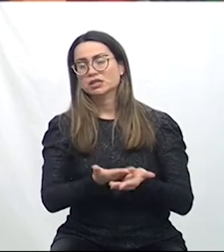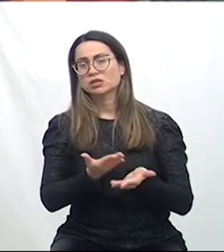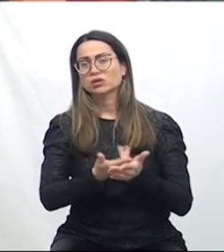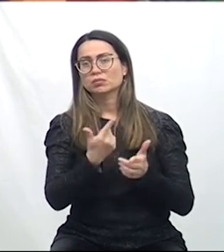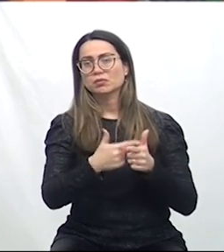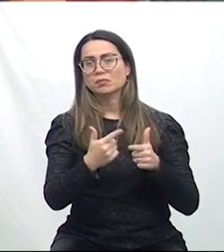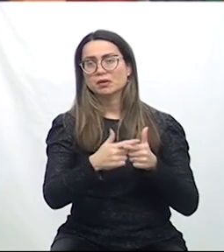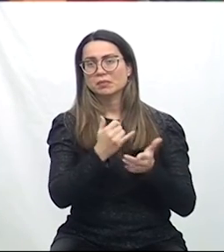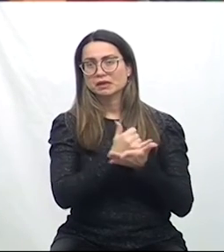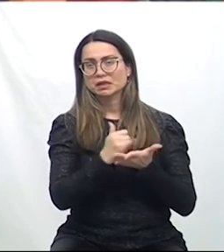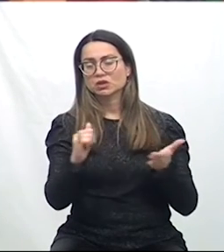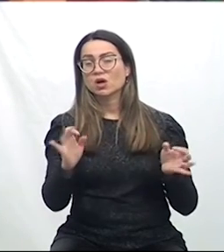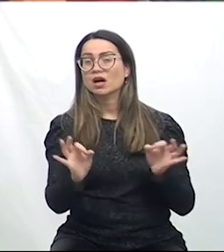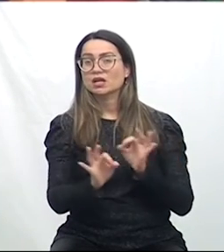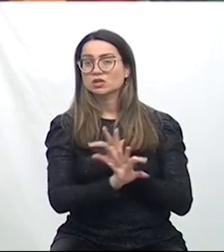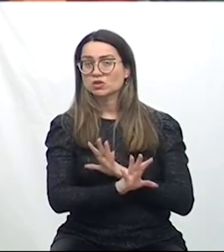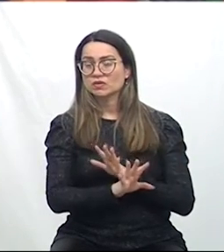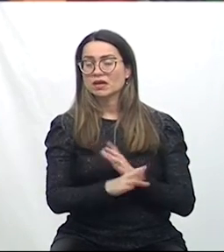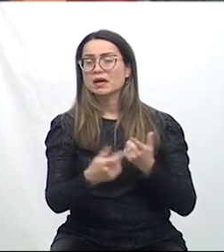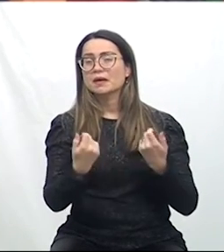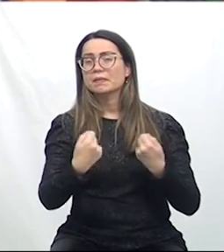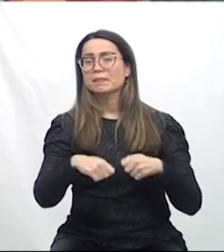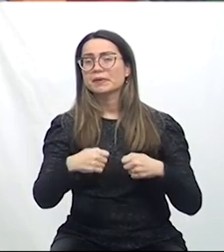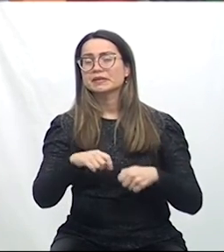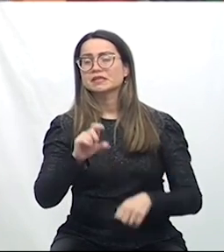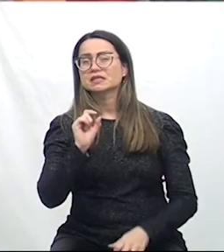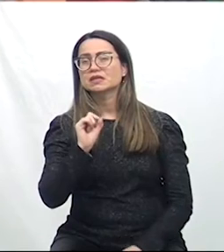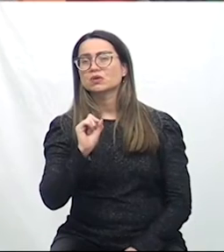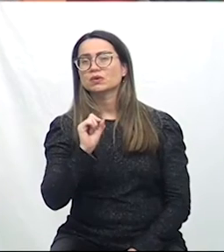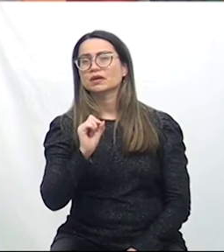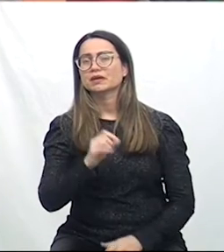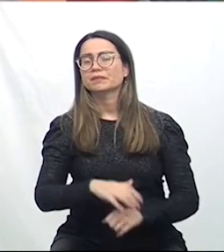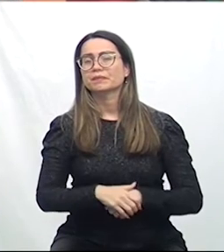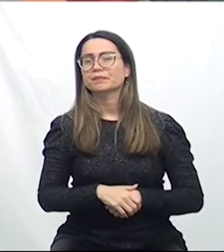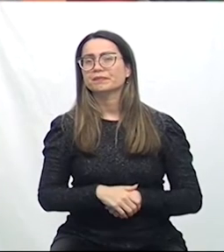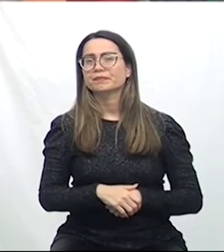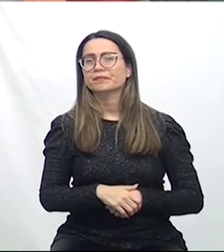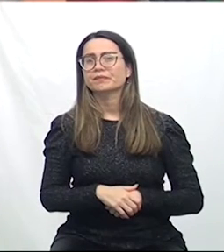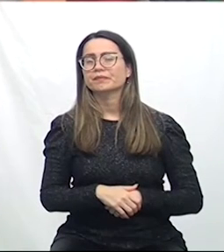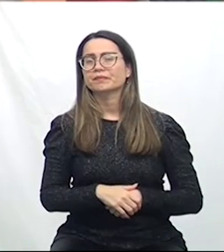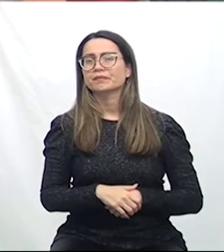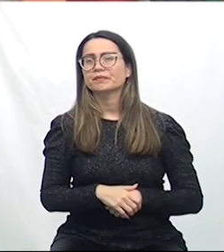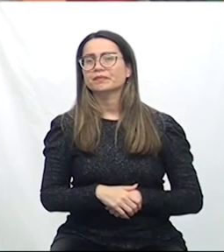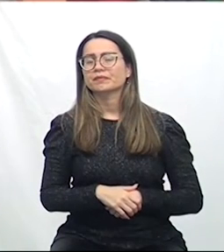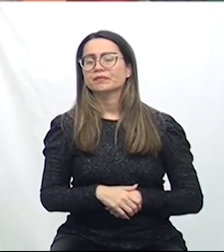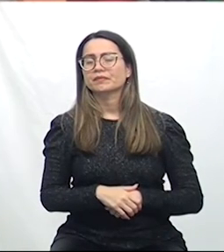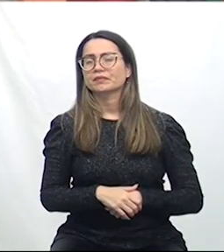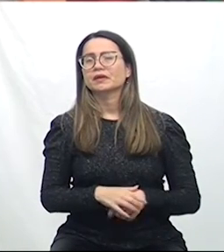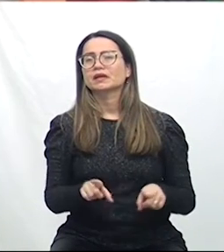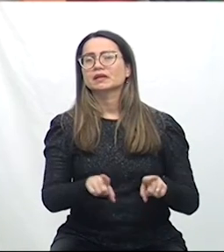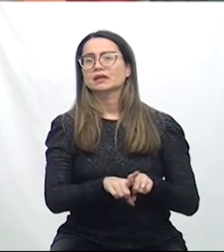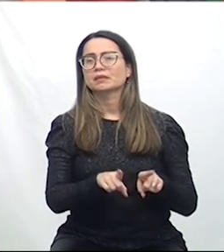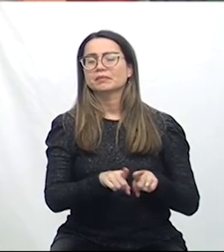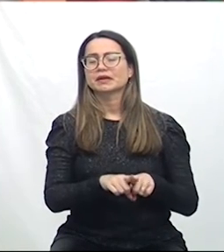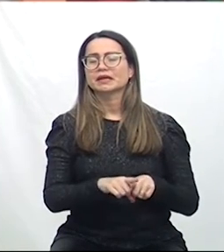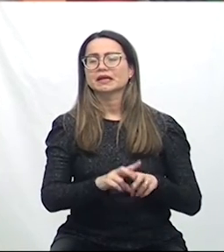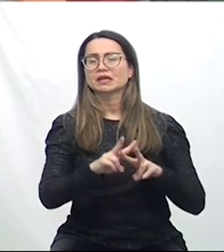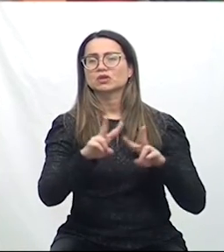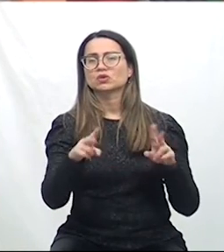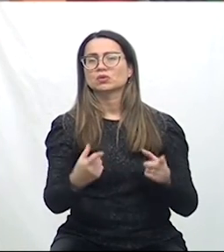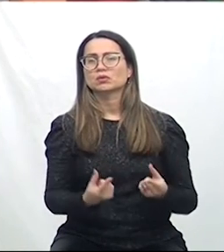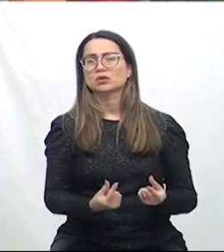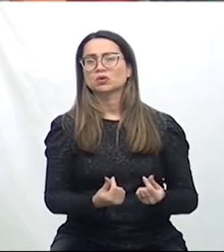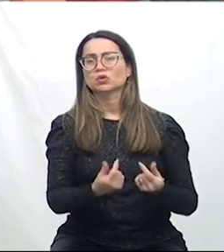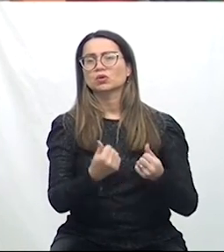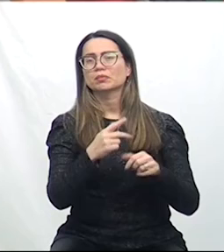das drogas mesmo, pastor, para resolver de vez, passa pela situação econômica do país, passa pelo sistema educacional